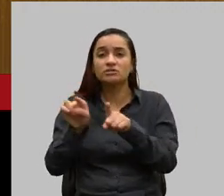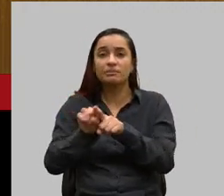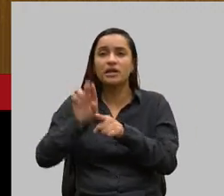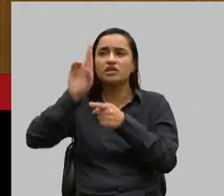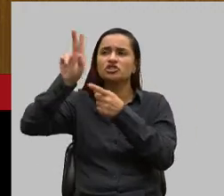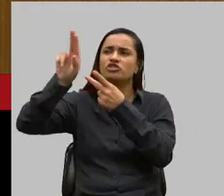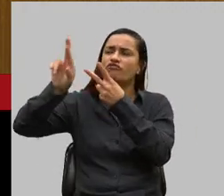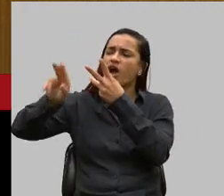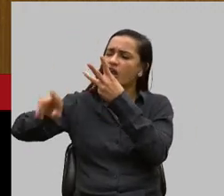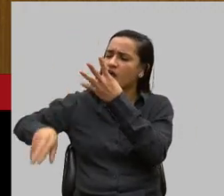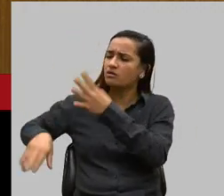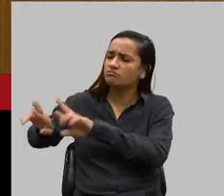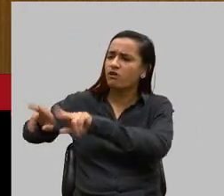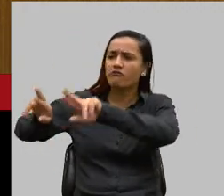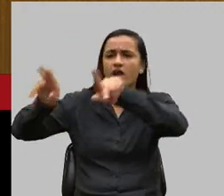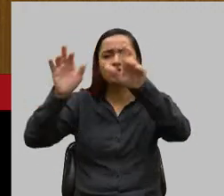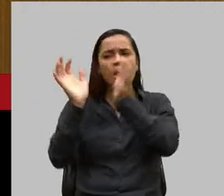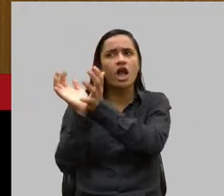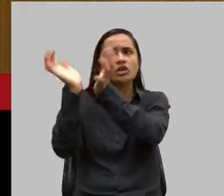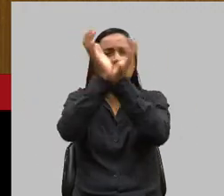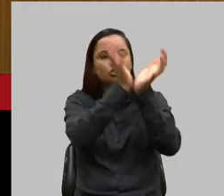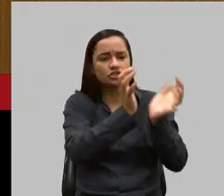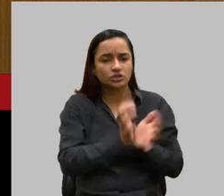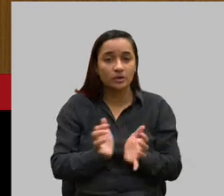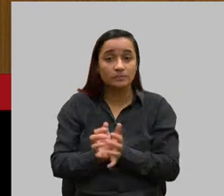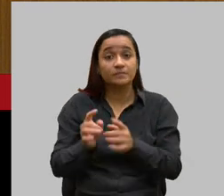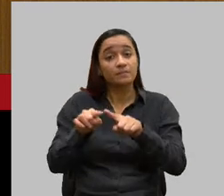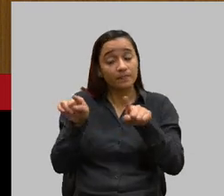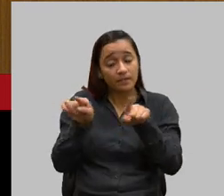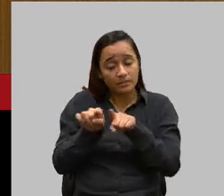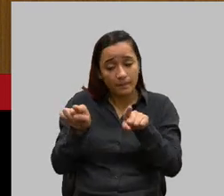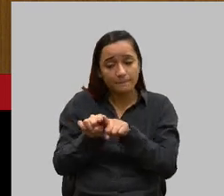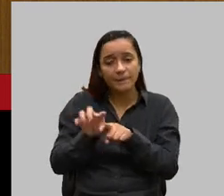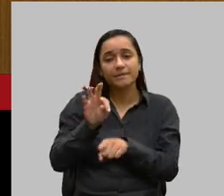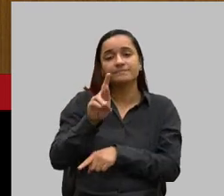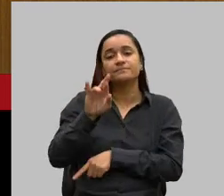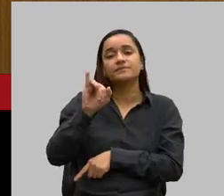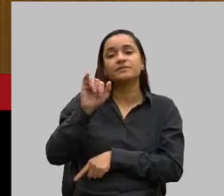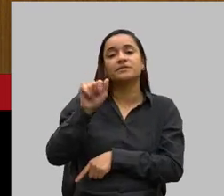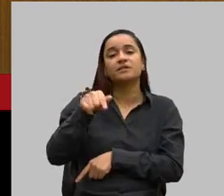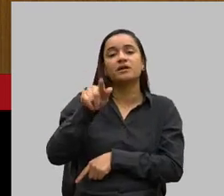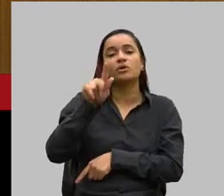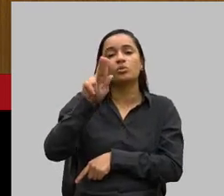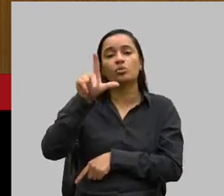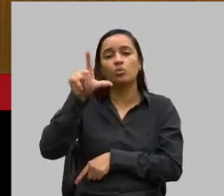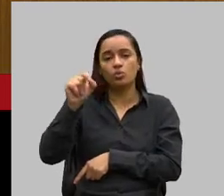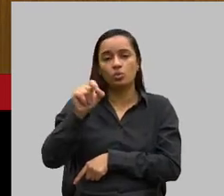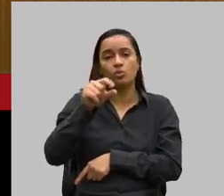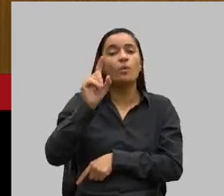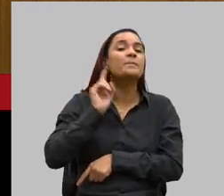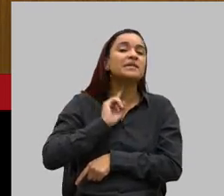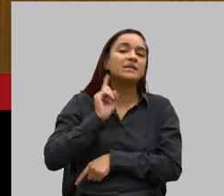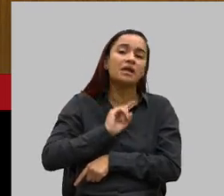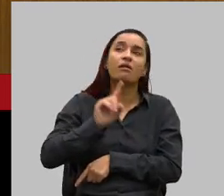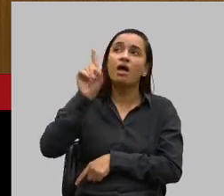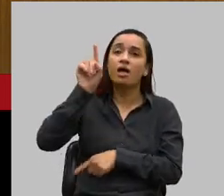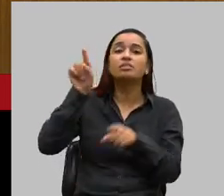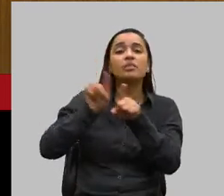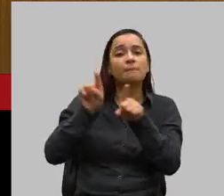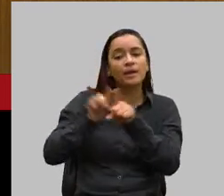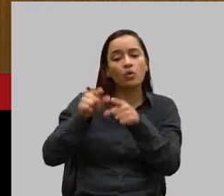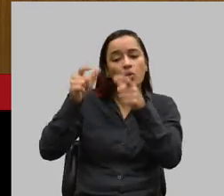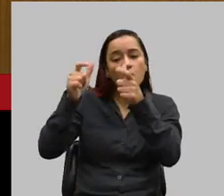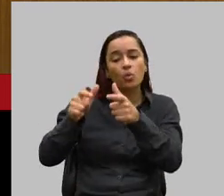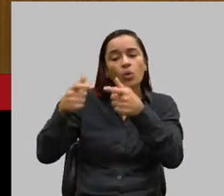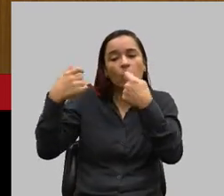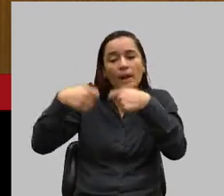Estado eu sei que são muitas mas o triângulo mineiro precisa de investimento triângulo mineiro é um local é extremamente favorável para receber investimentos